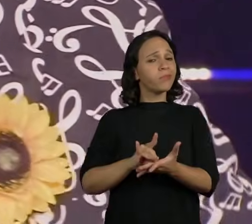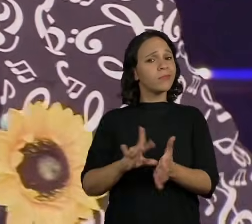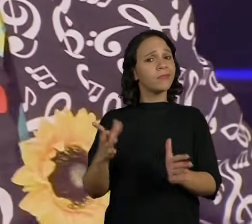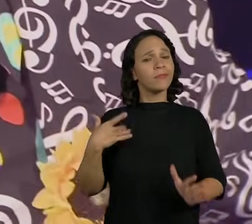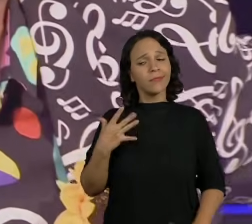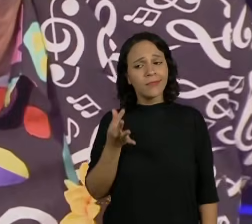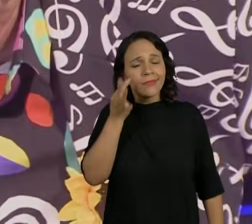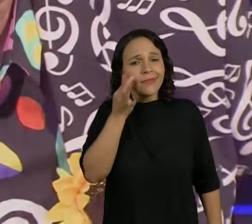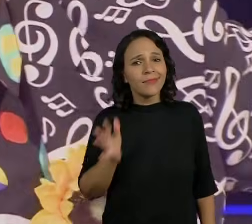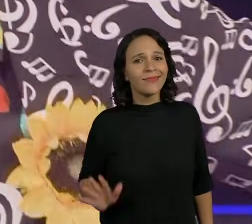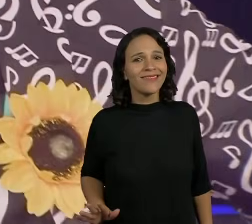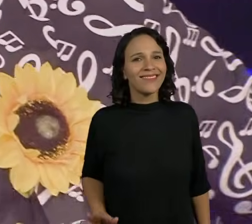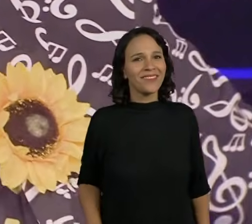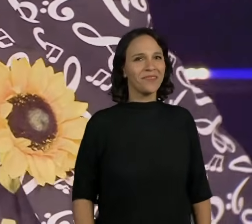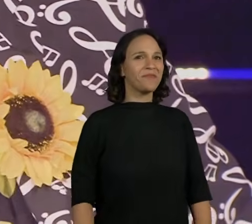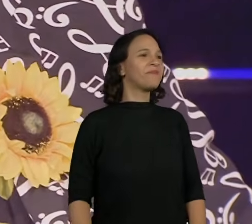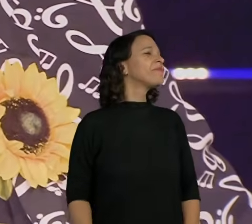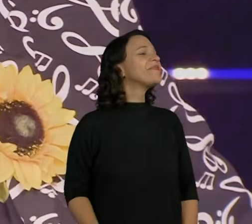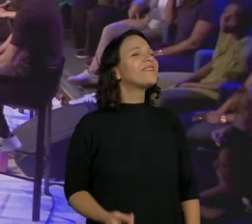E olha aqui, ó, eu ganhei